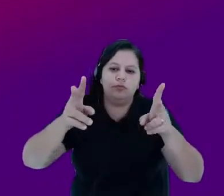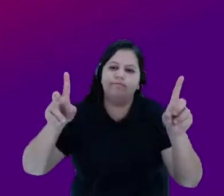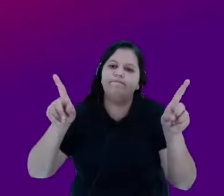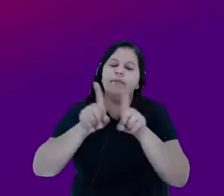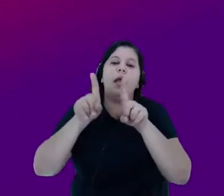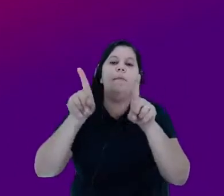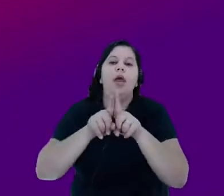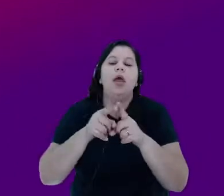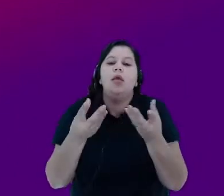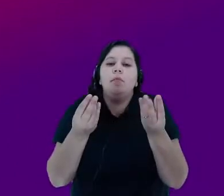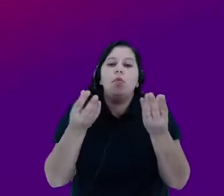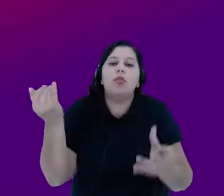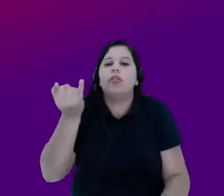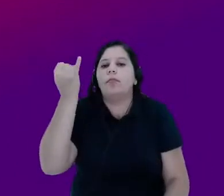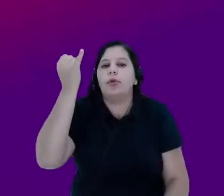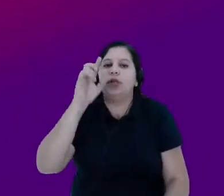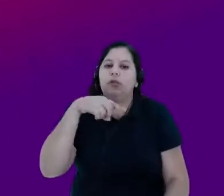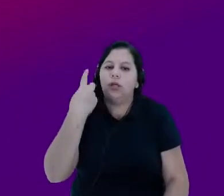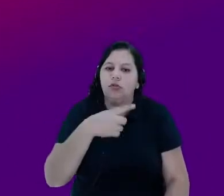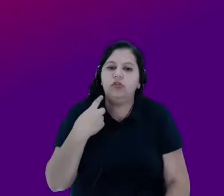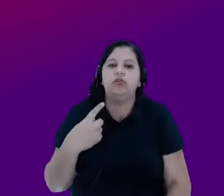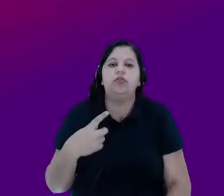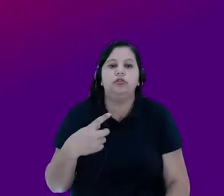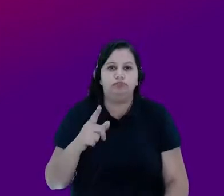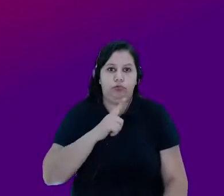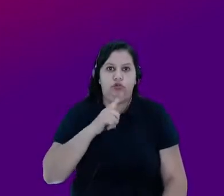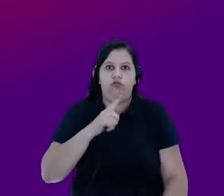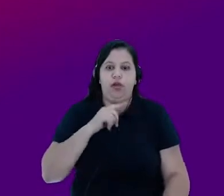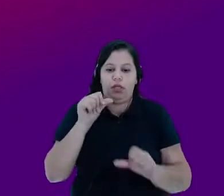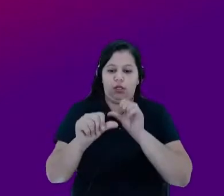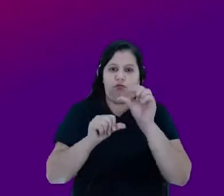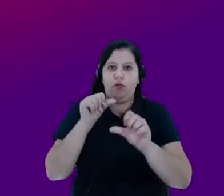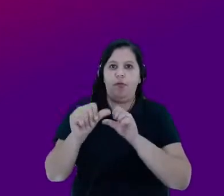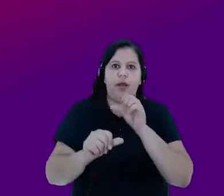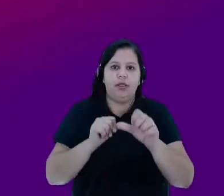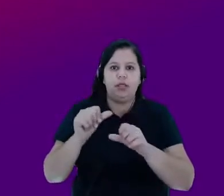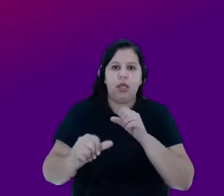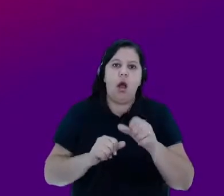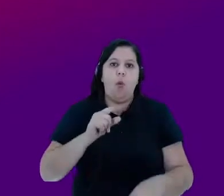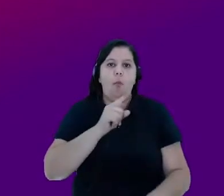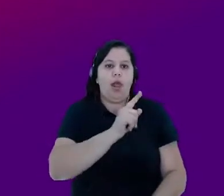gente tivesse essa transformação direcionada pela